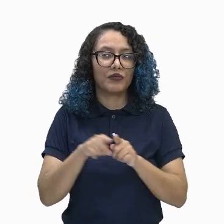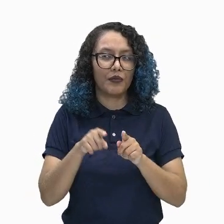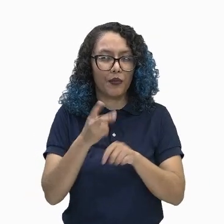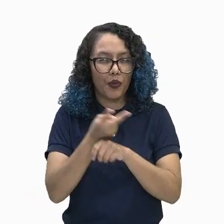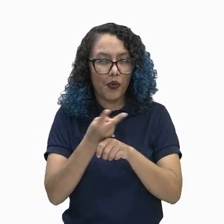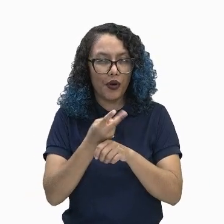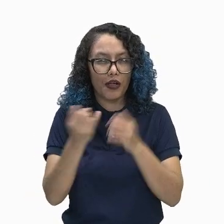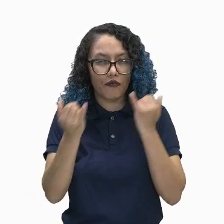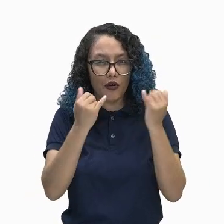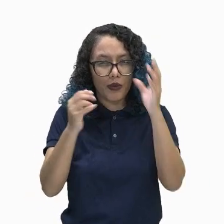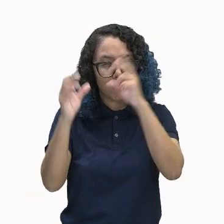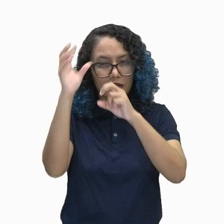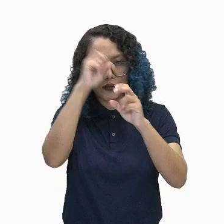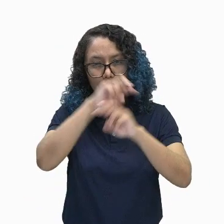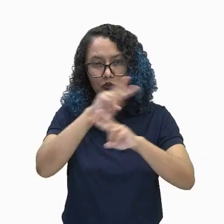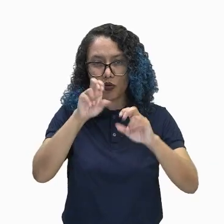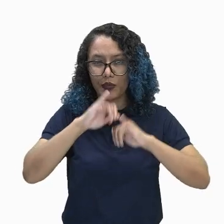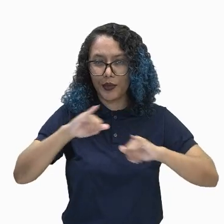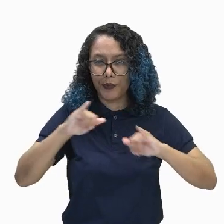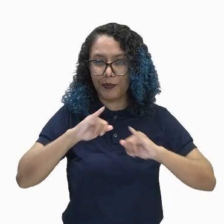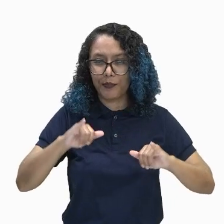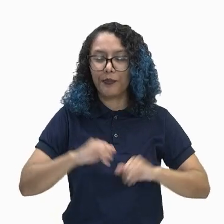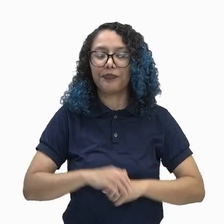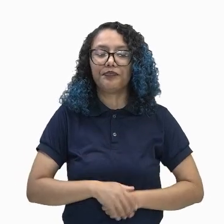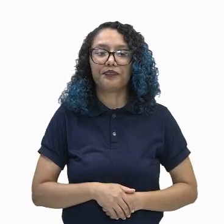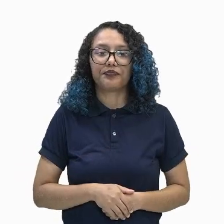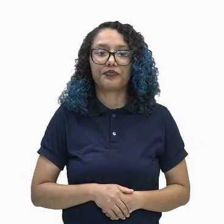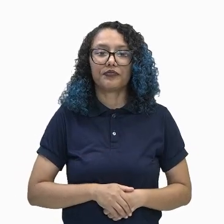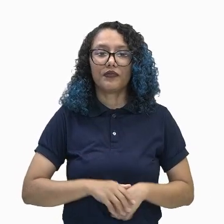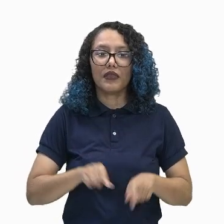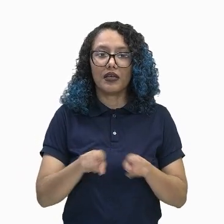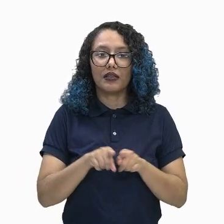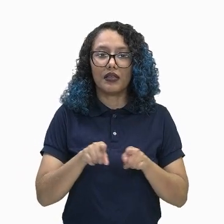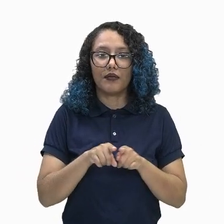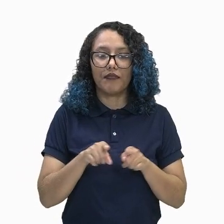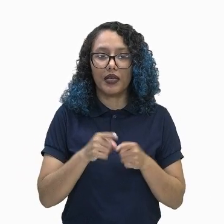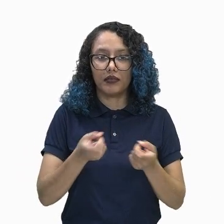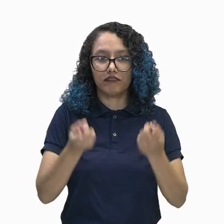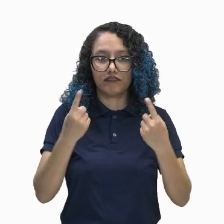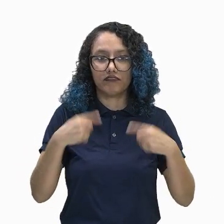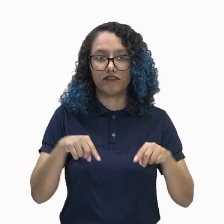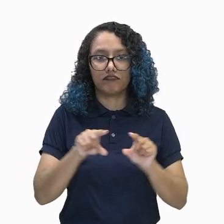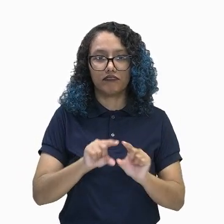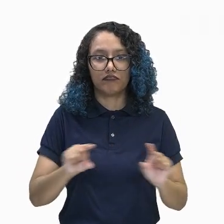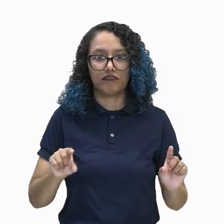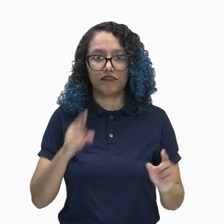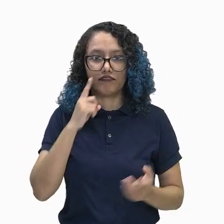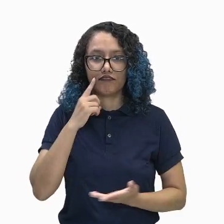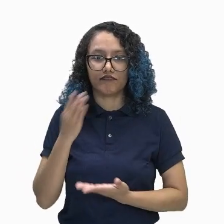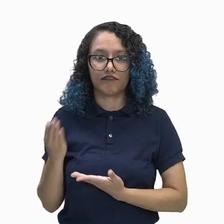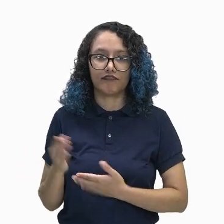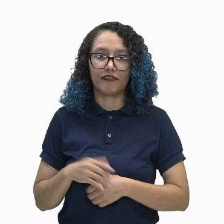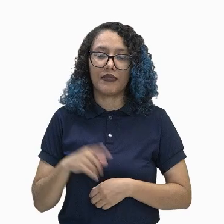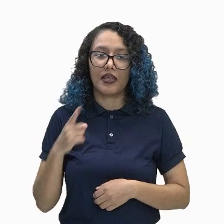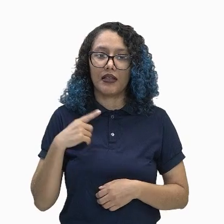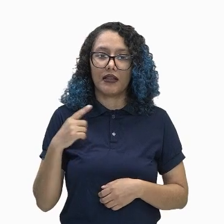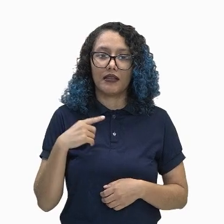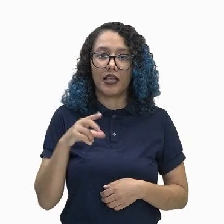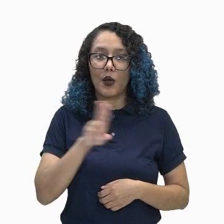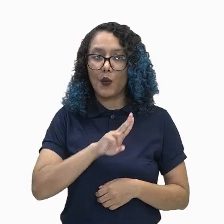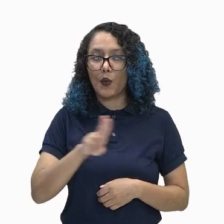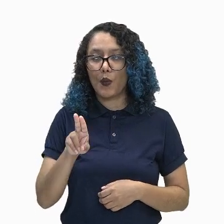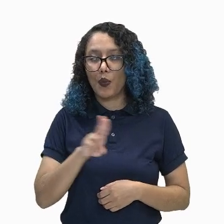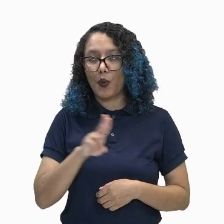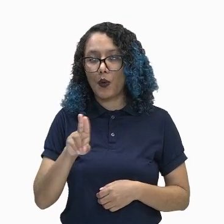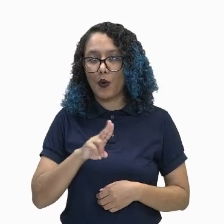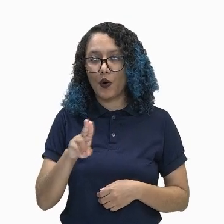muito mais sobre a campanha. Além disso, nós temos na parte inferior do nosso texto, você observa aí que a assinatura exatamente de